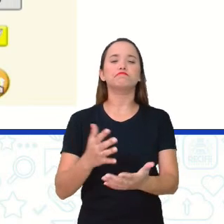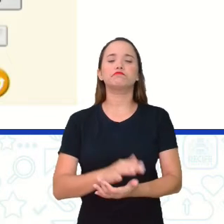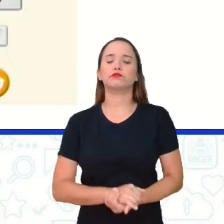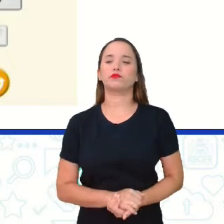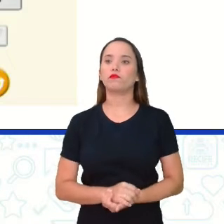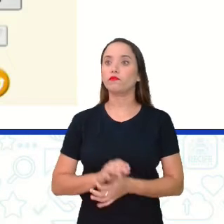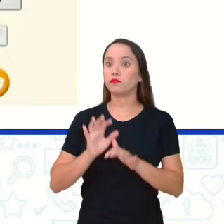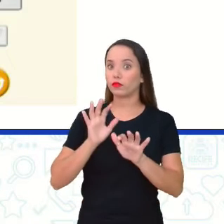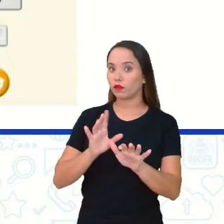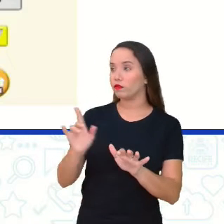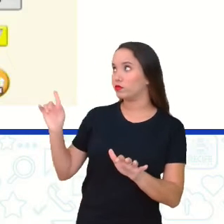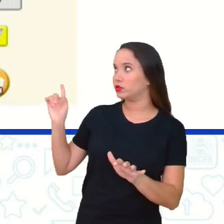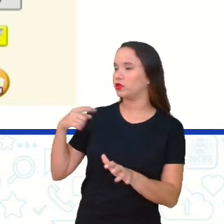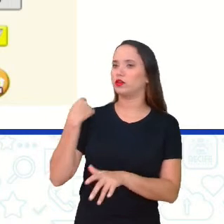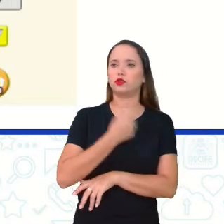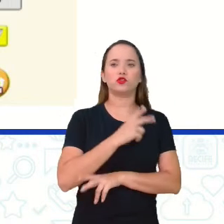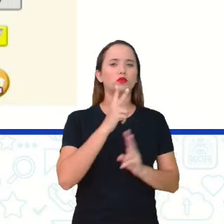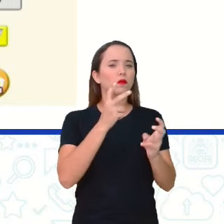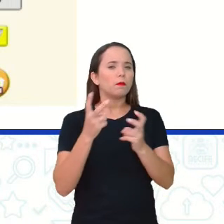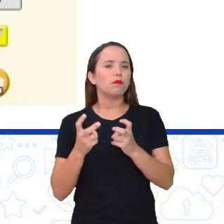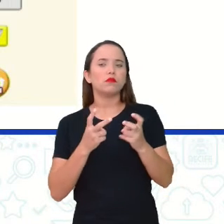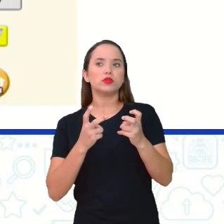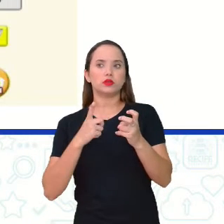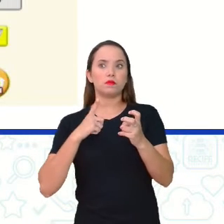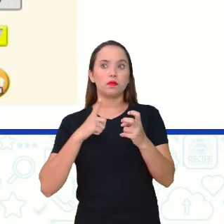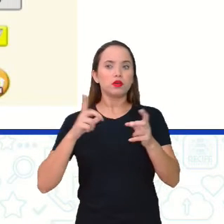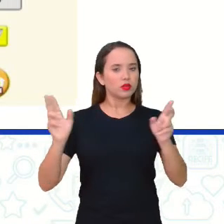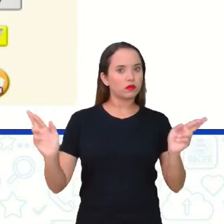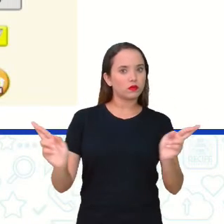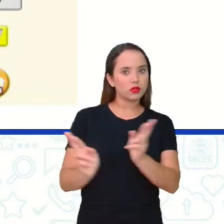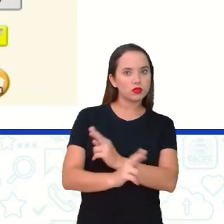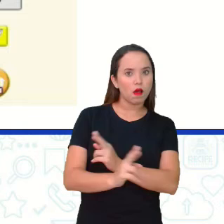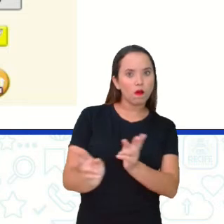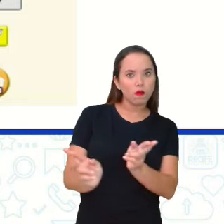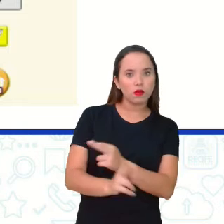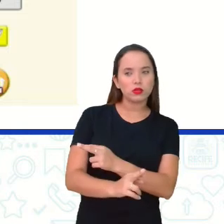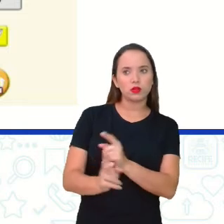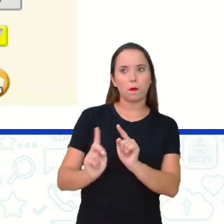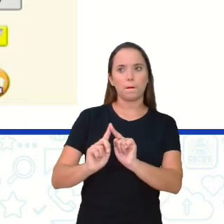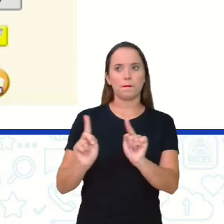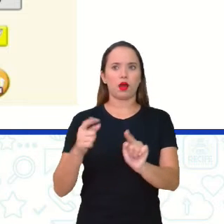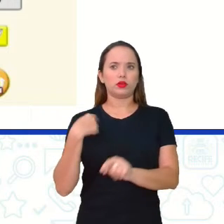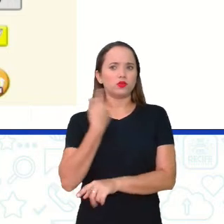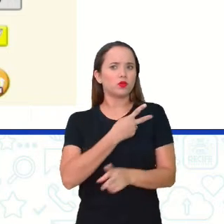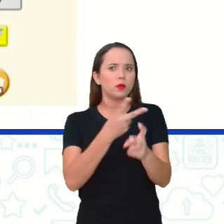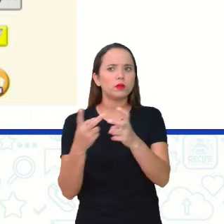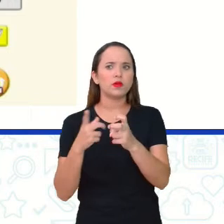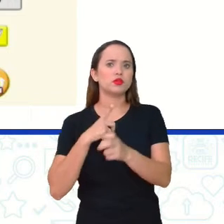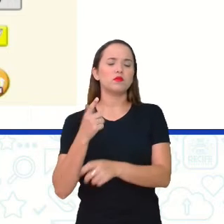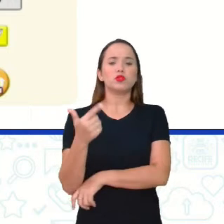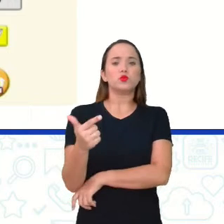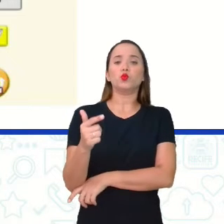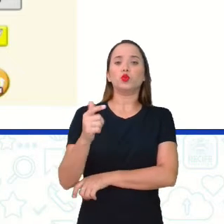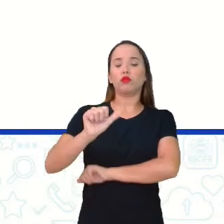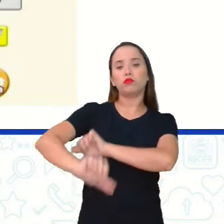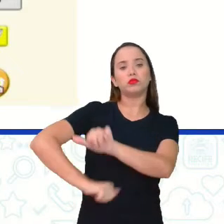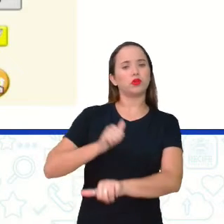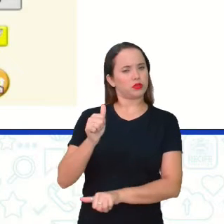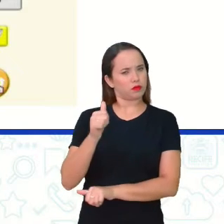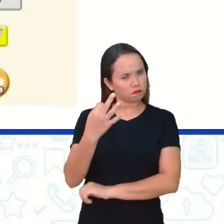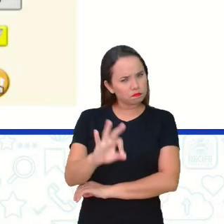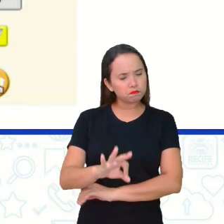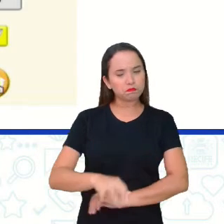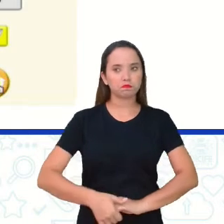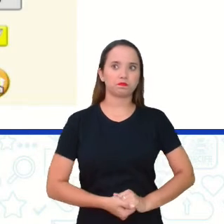isso daí a gente percebe que teve essa relação, só que a gente observa que não houve uma modificação, certo?